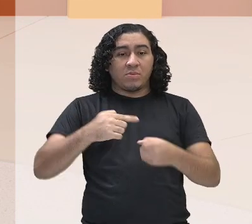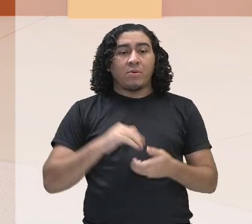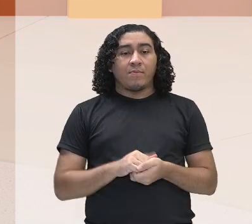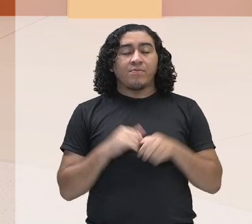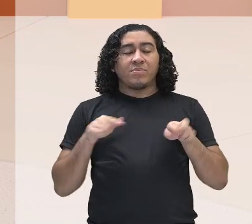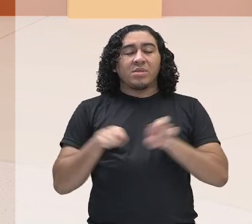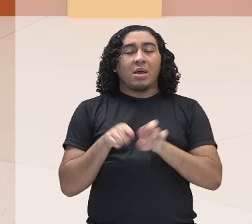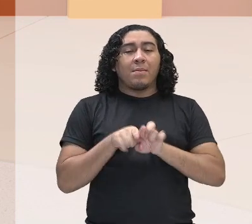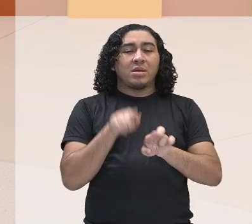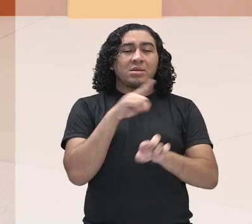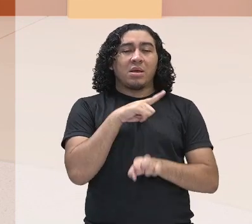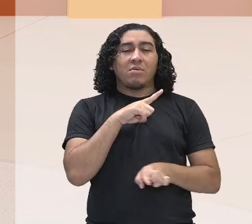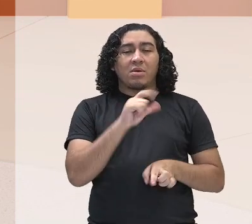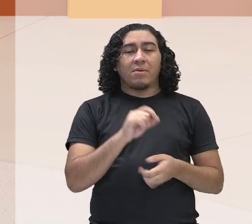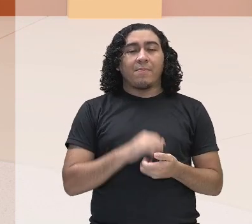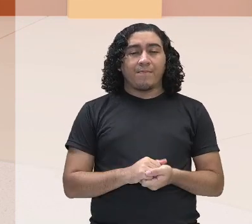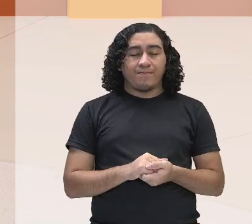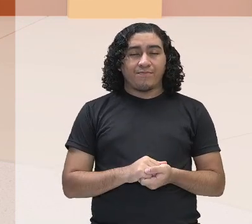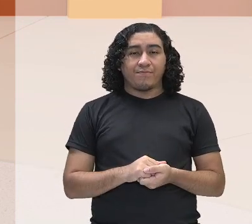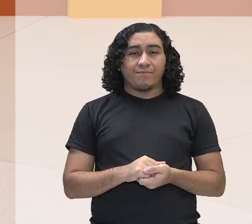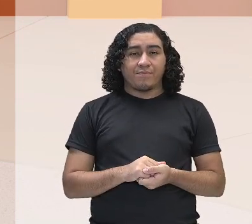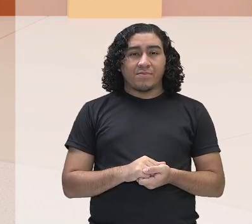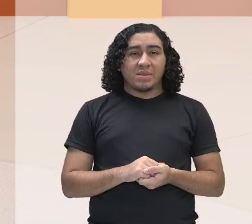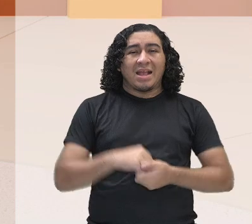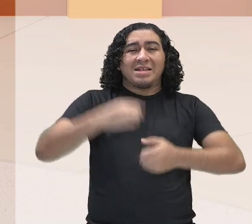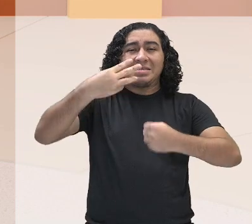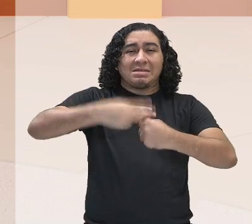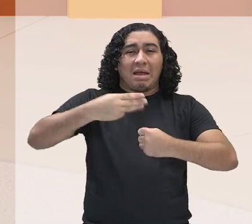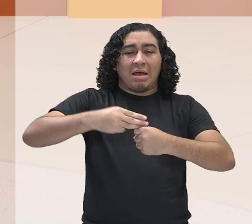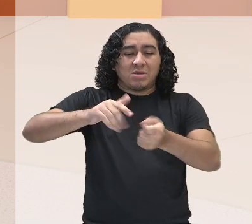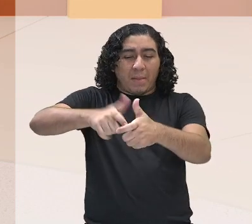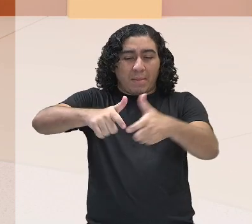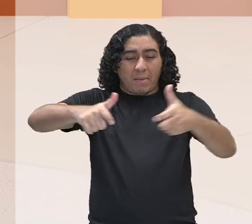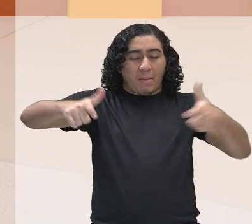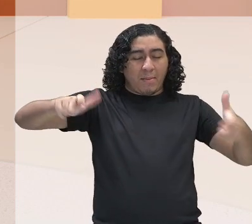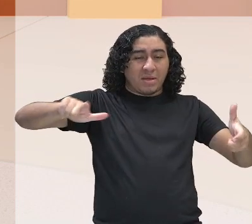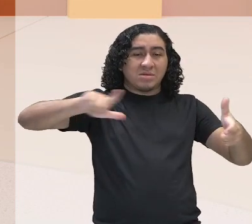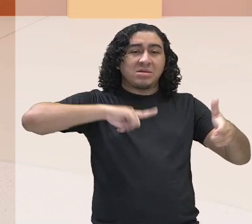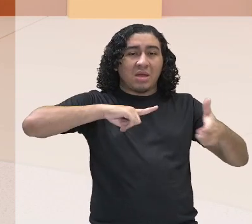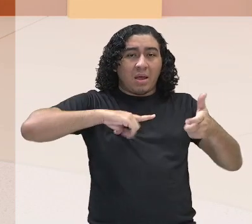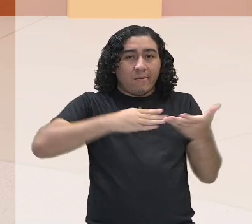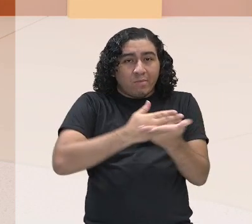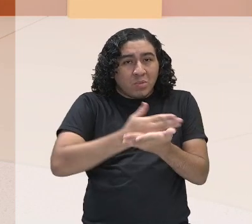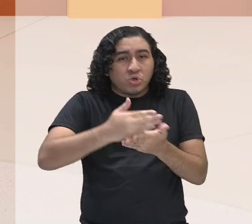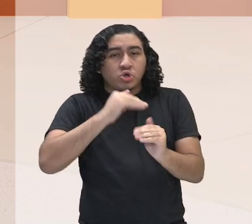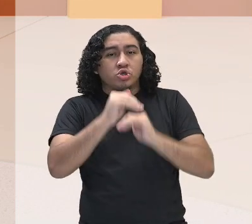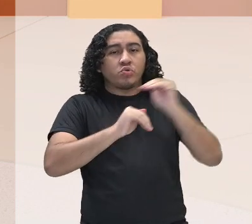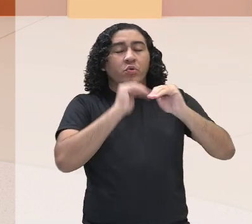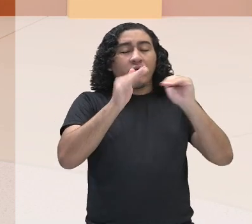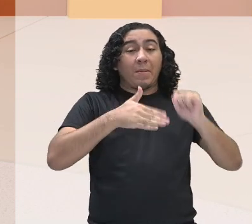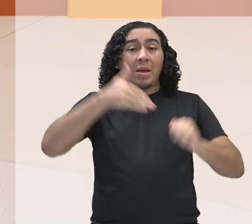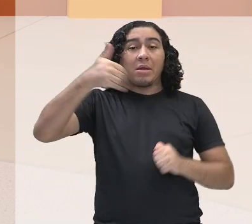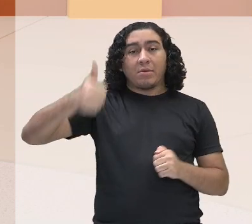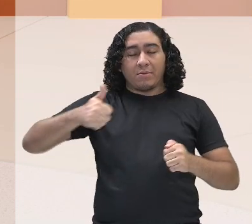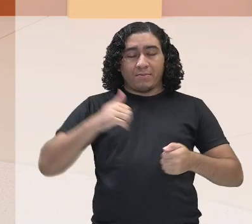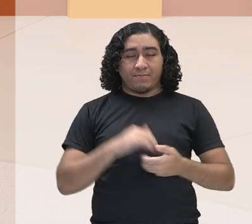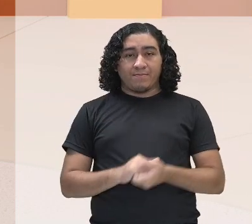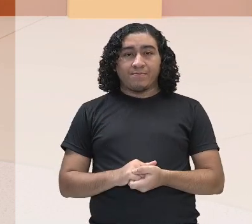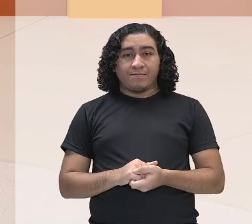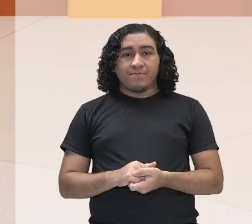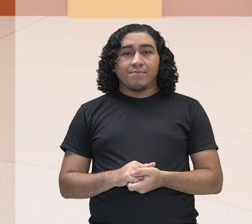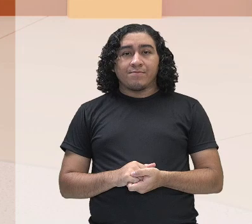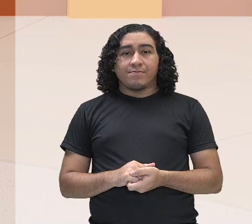também a maior presença de cidades médias, né? Então, a gente já observa esse processo aí de